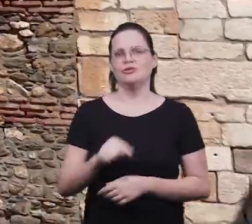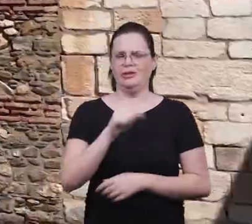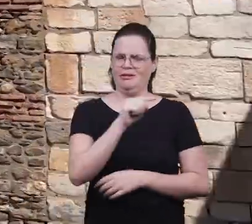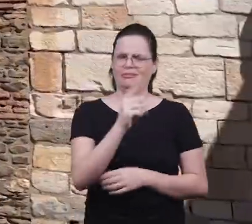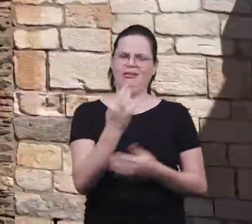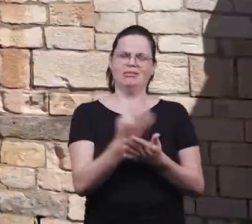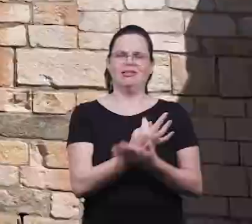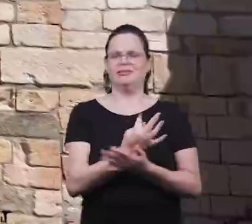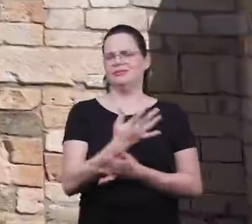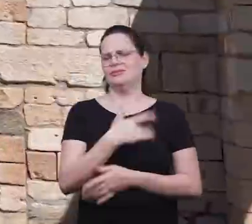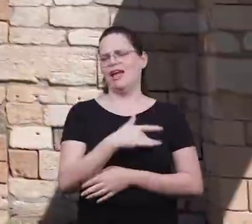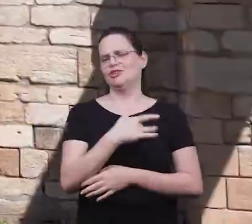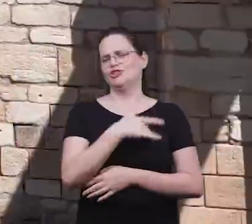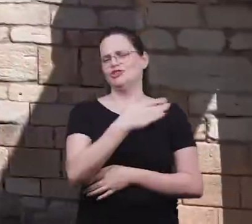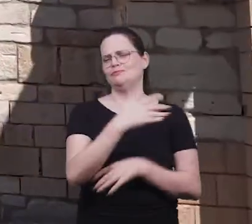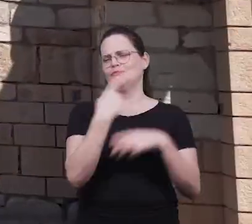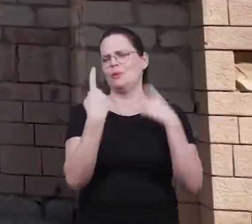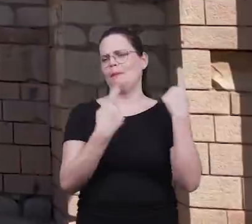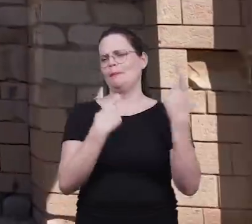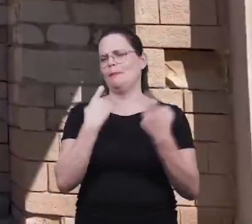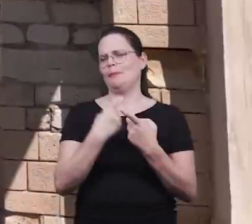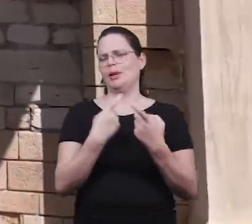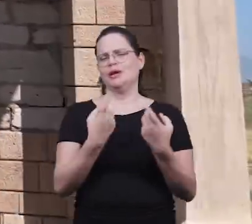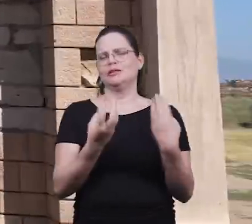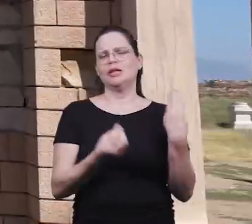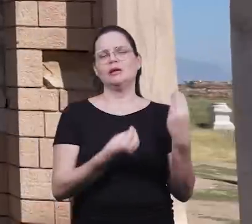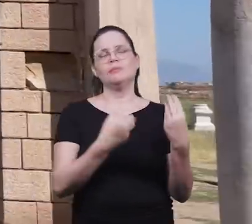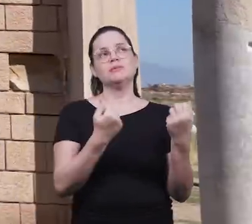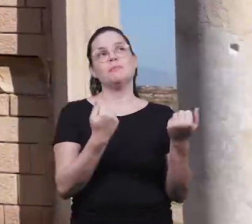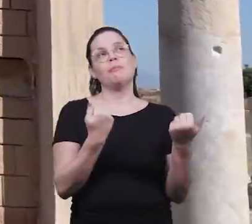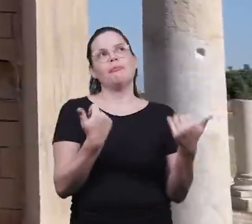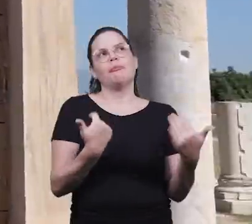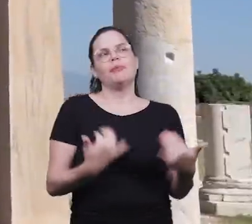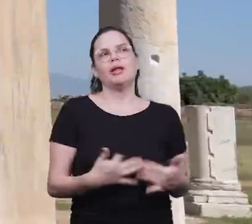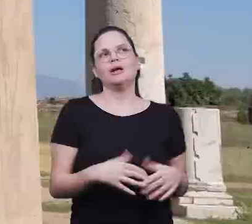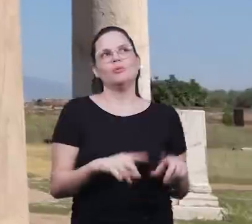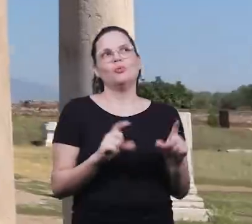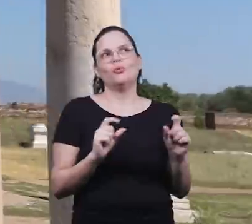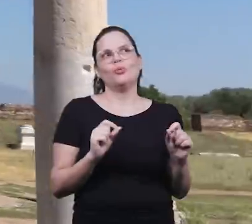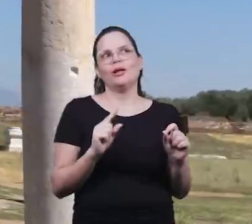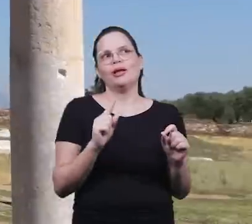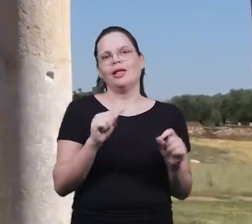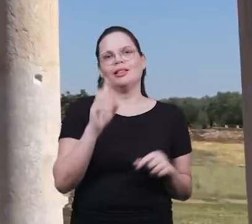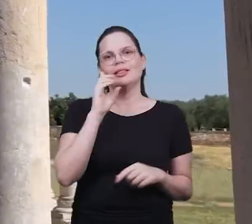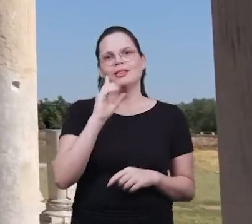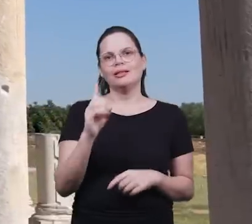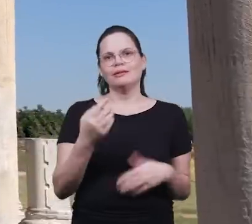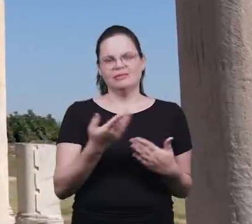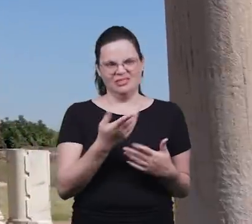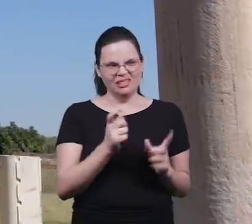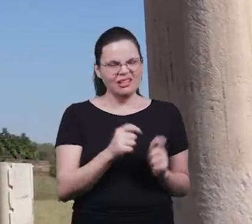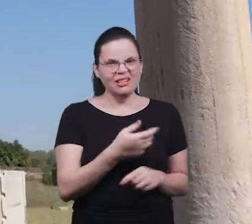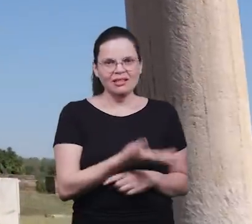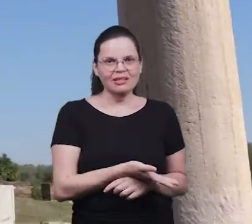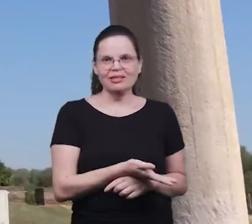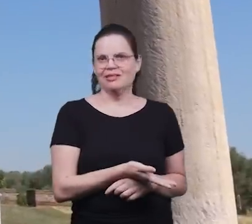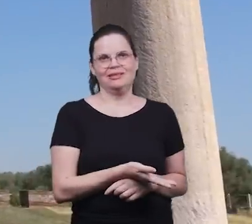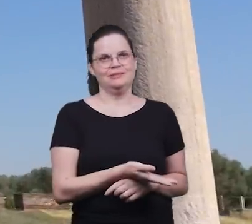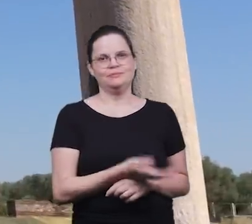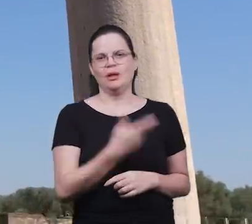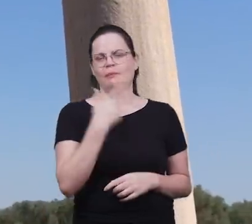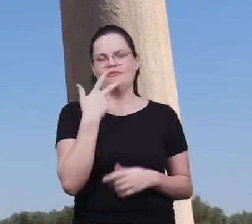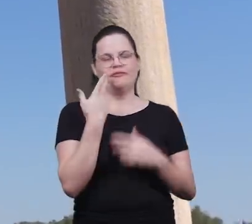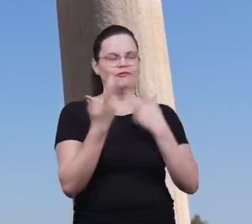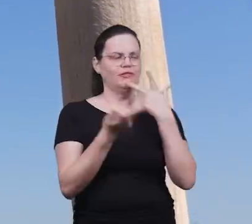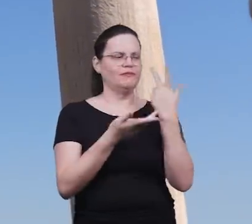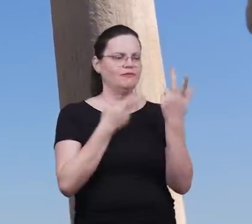eles têm de definir Deus, entendeu? E sem condição nenhuma. Né? Mas falam. Para